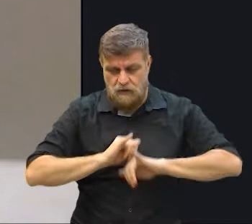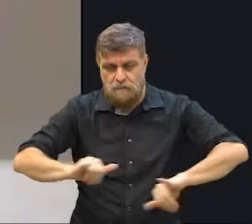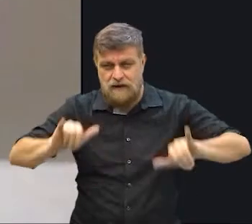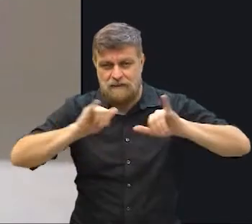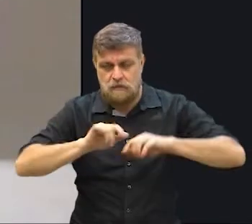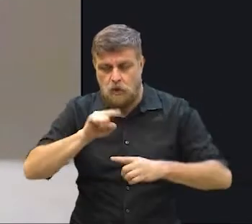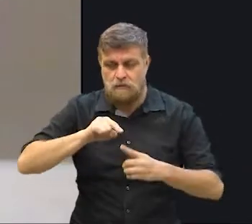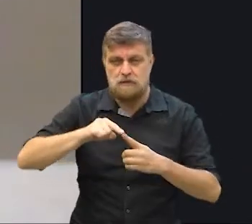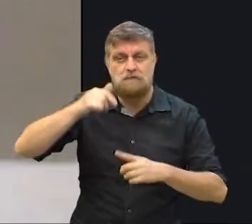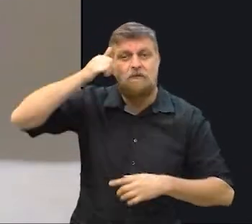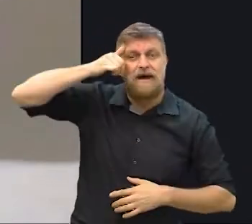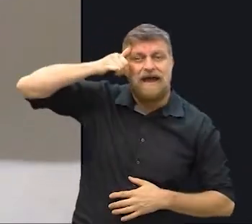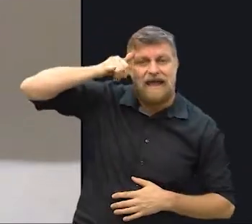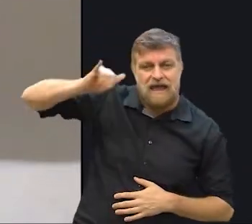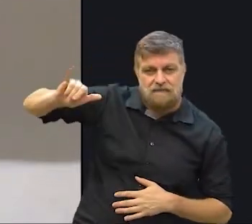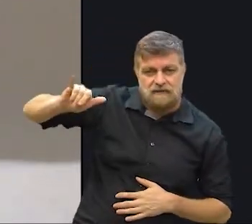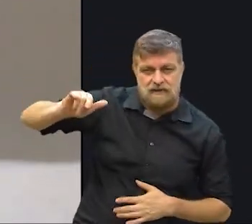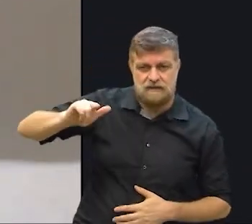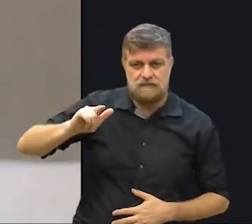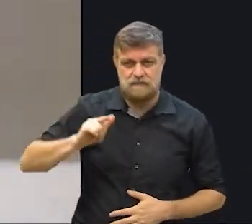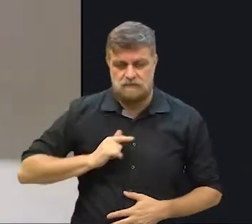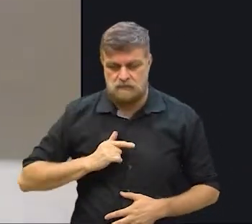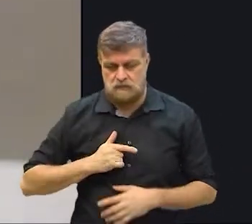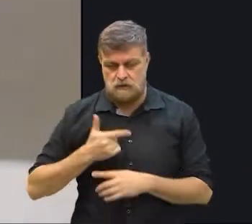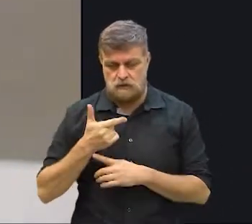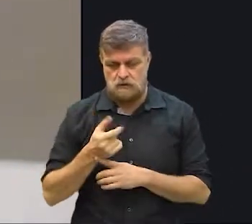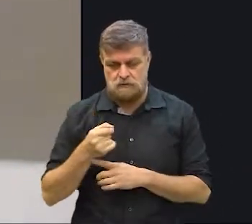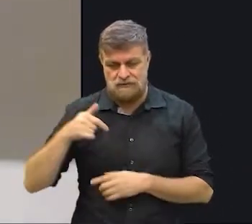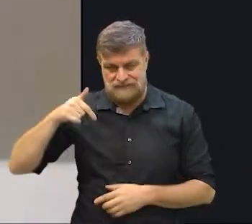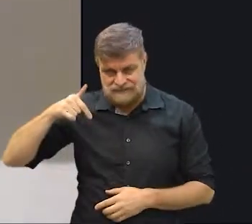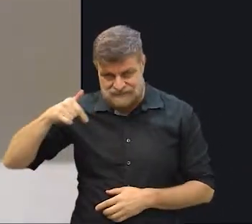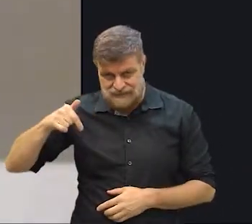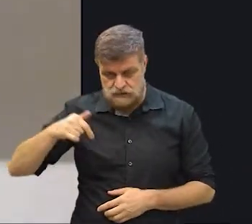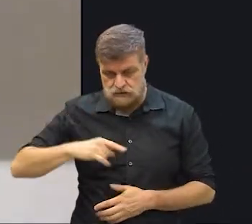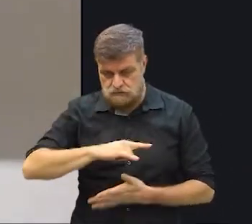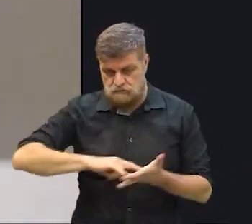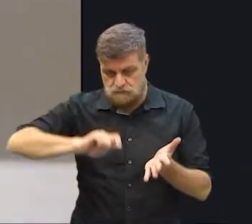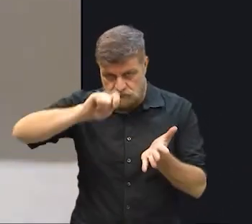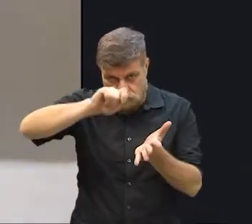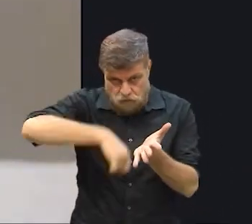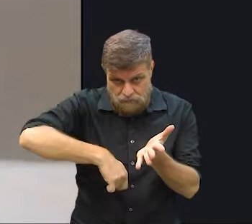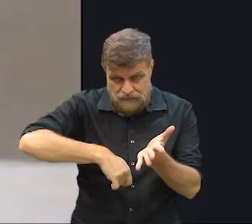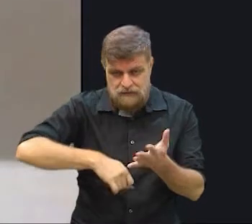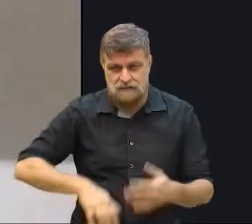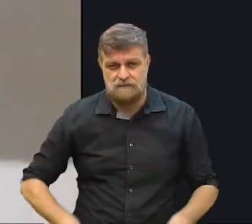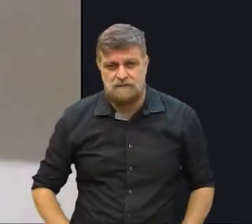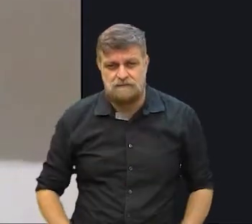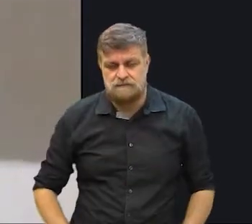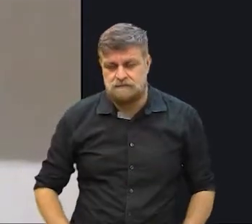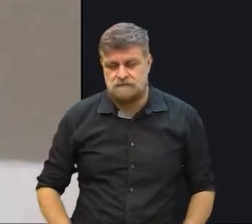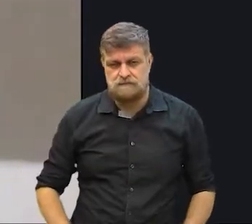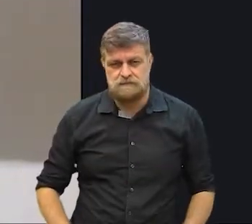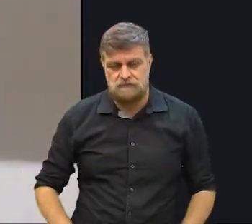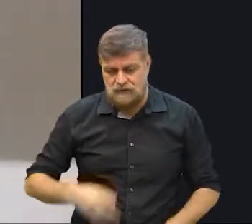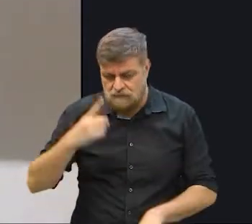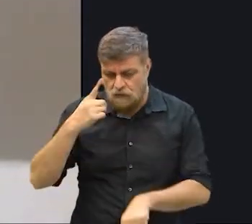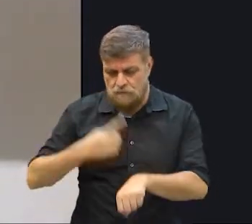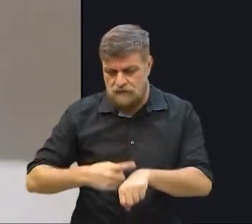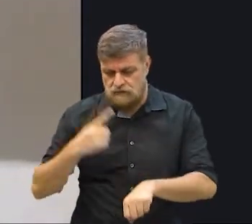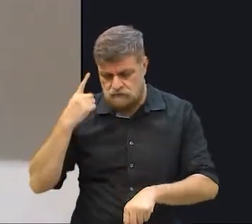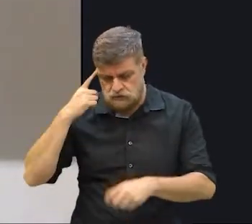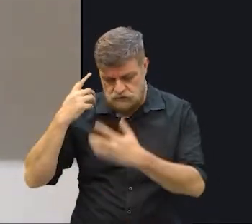é uma campanha preventiva, que desde 2007, quando foi assinada, é